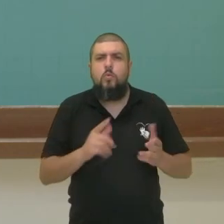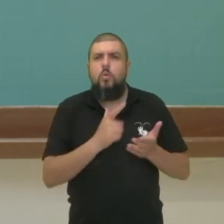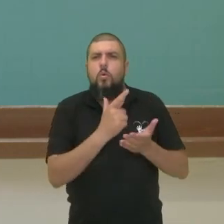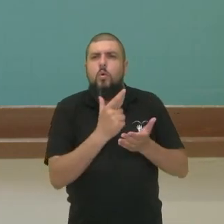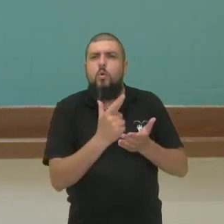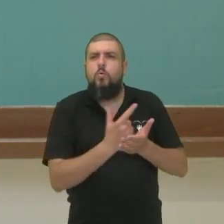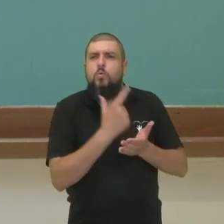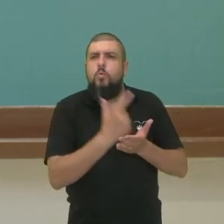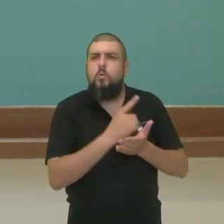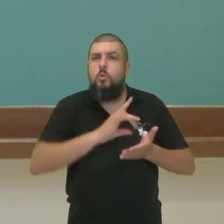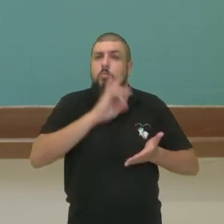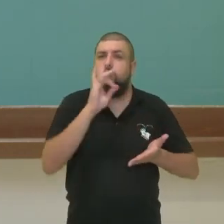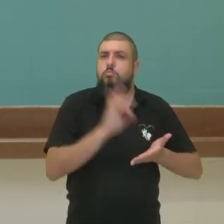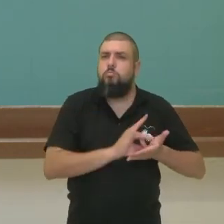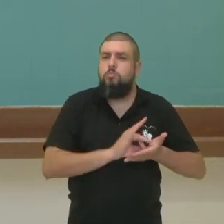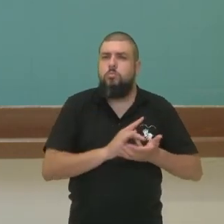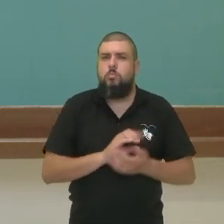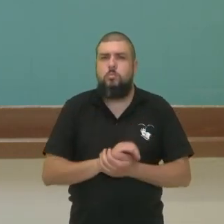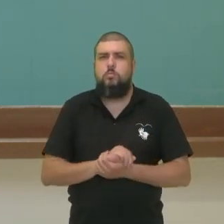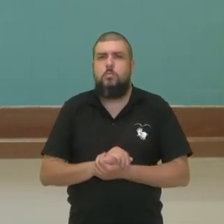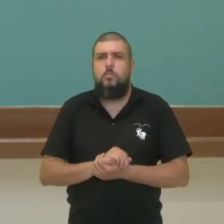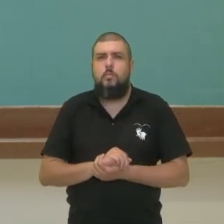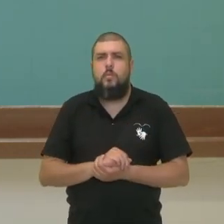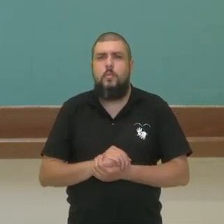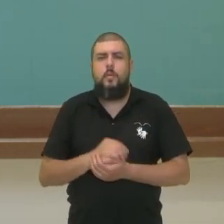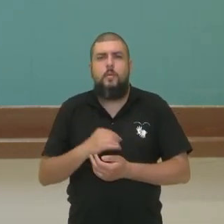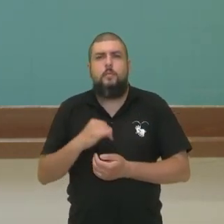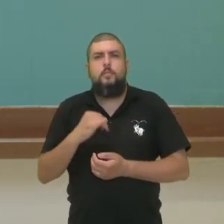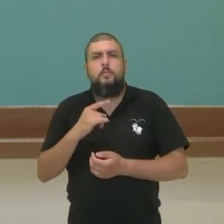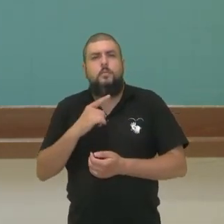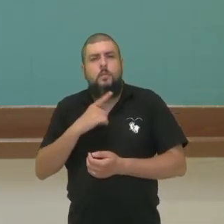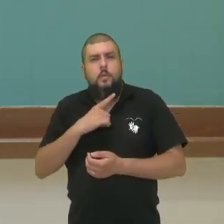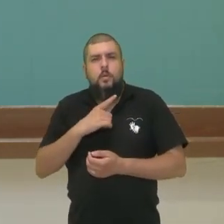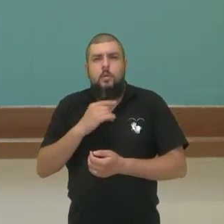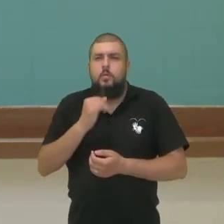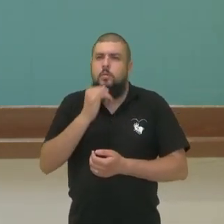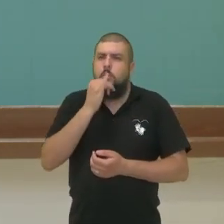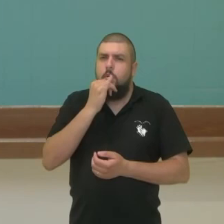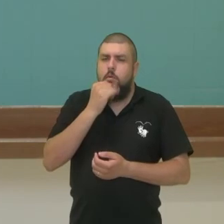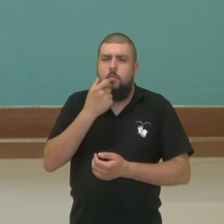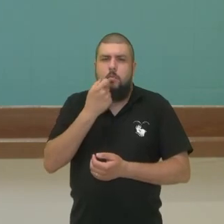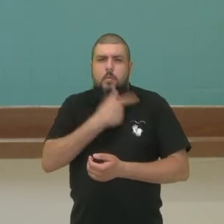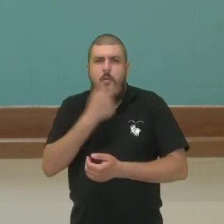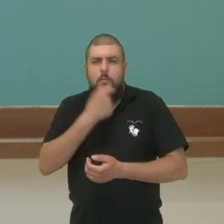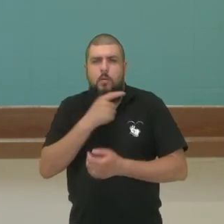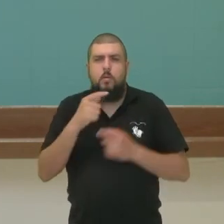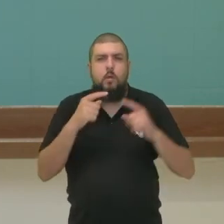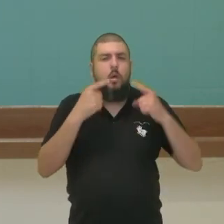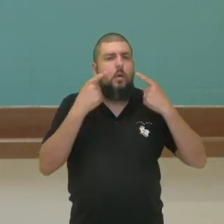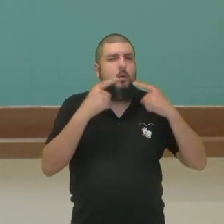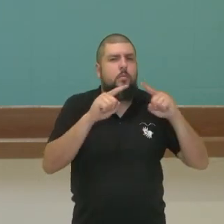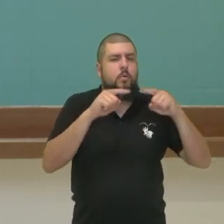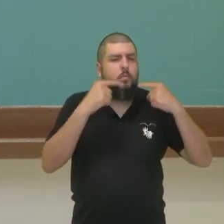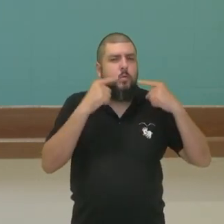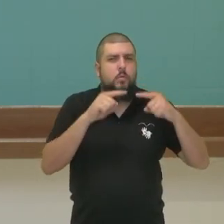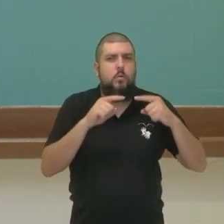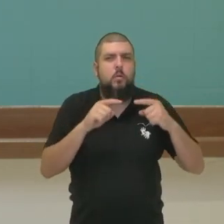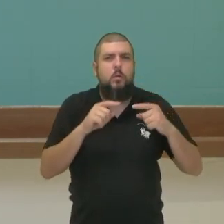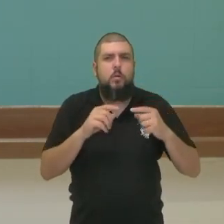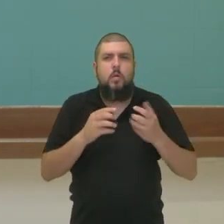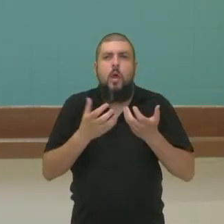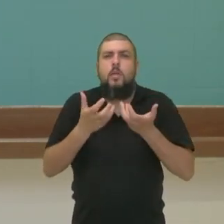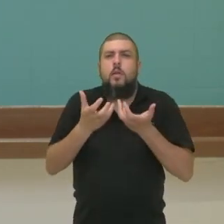fazer intertextualidade, como, por exemplo, uma paródia. Você tem uma música que você gosta, ouve, e você